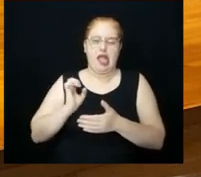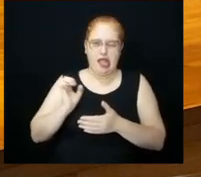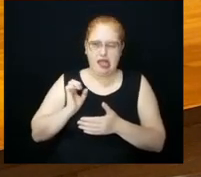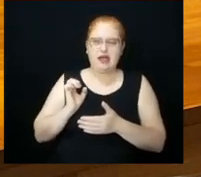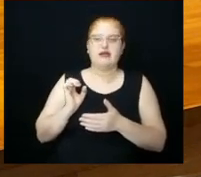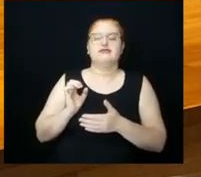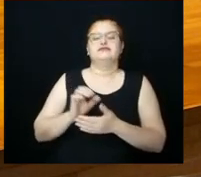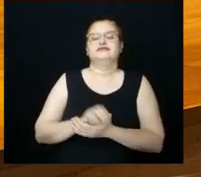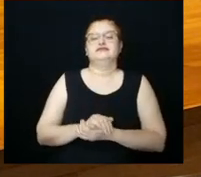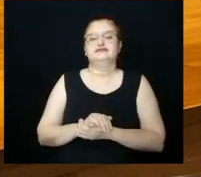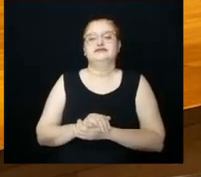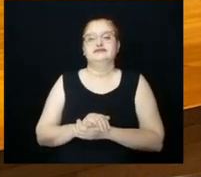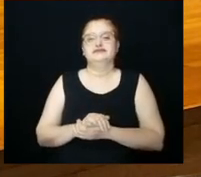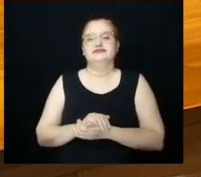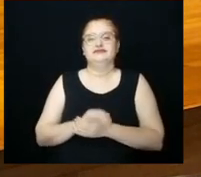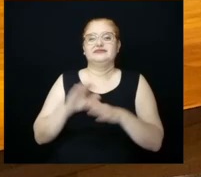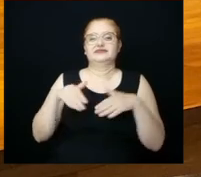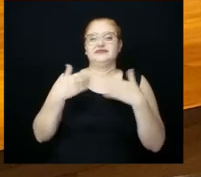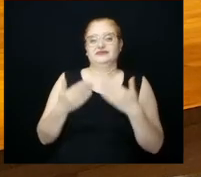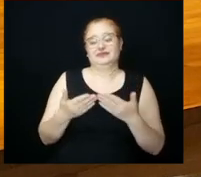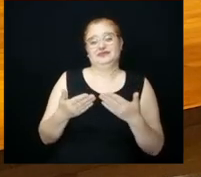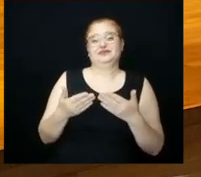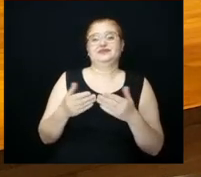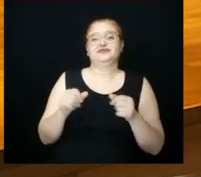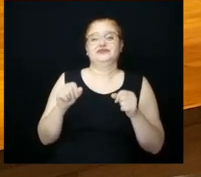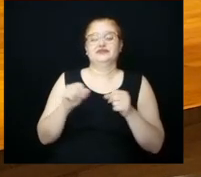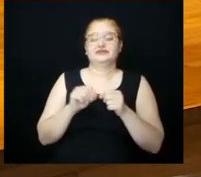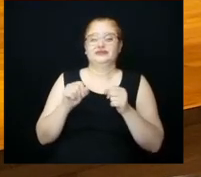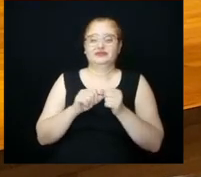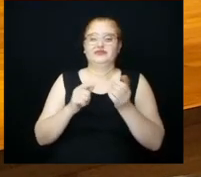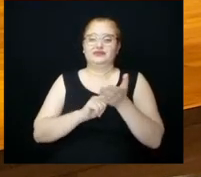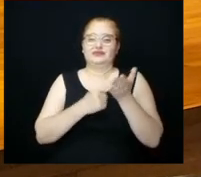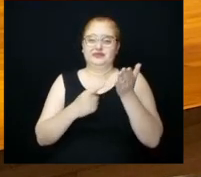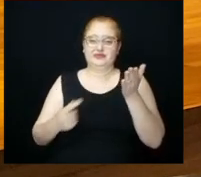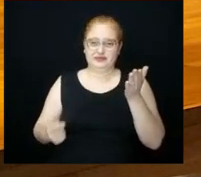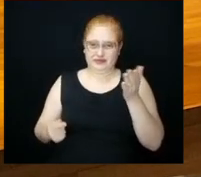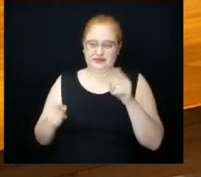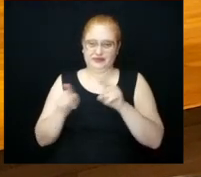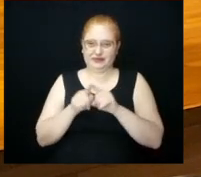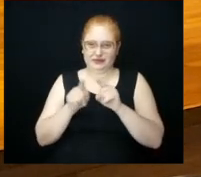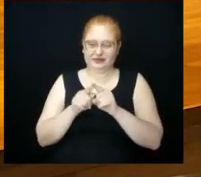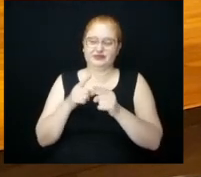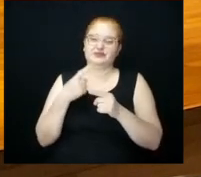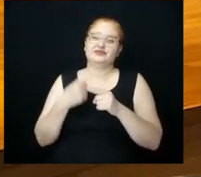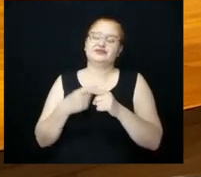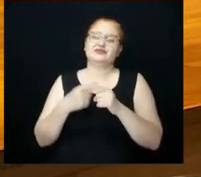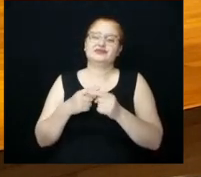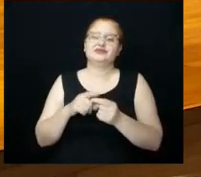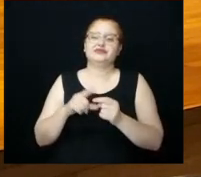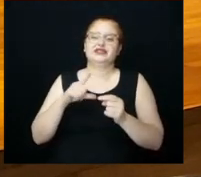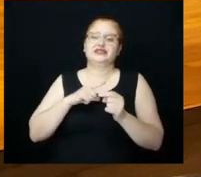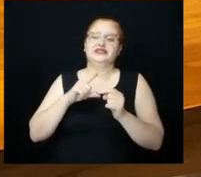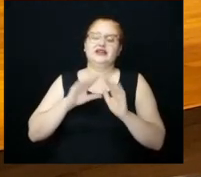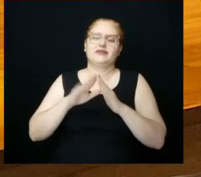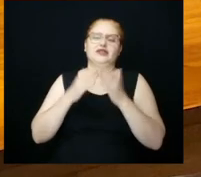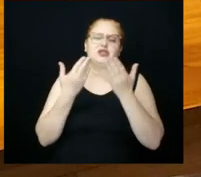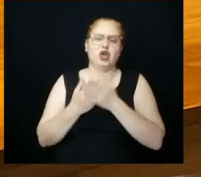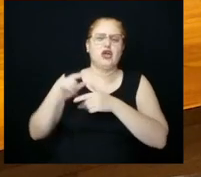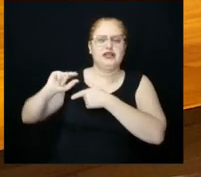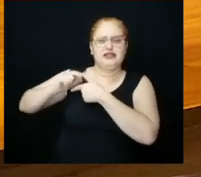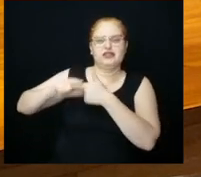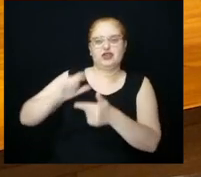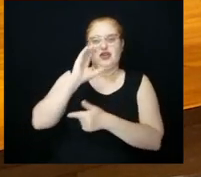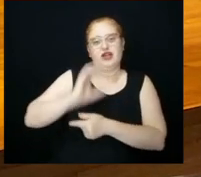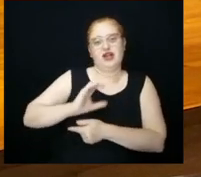Azuma. Eu sublinhei aqui, tem um pequeno glossário ali no final, porque a Holy Shield é uma escola tradicional